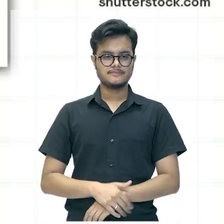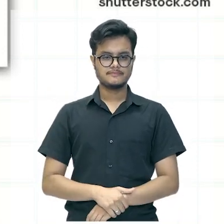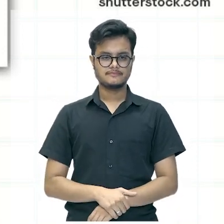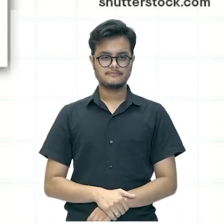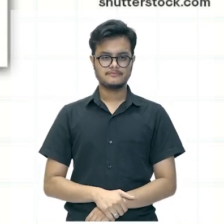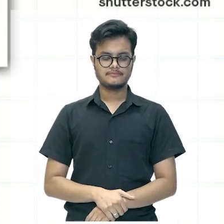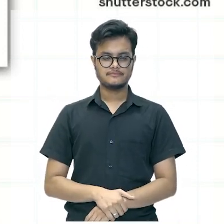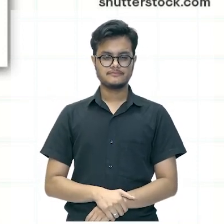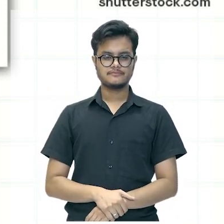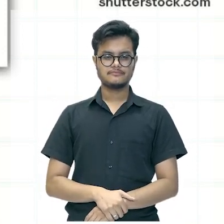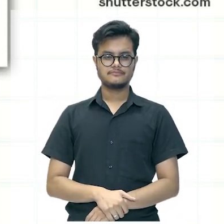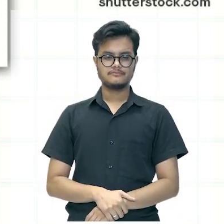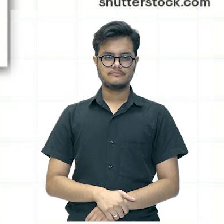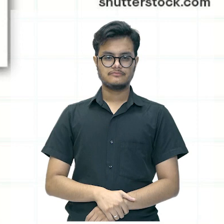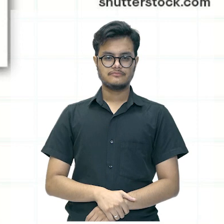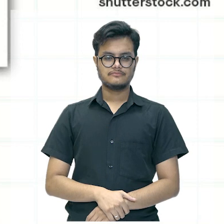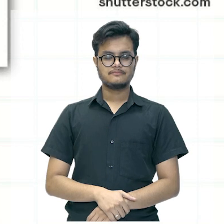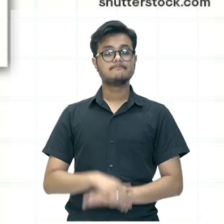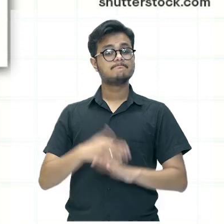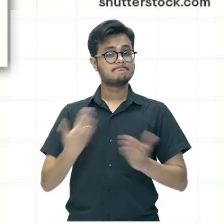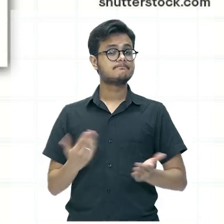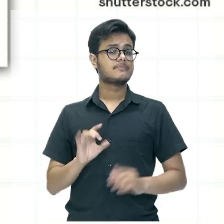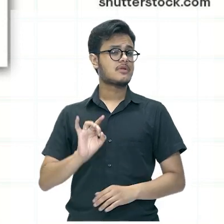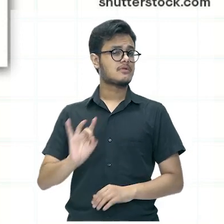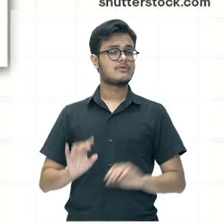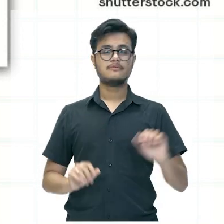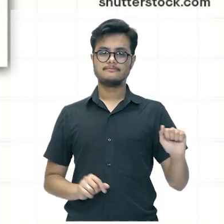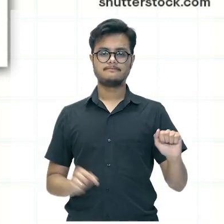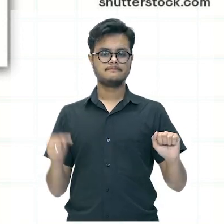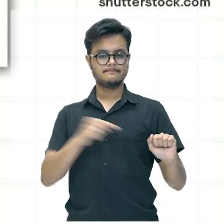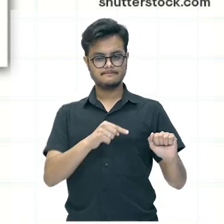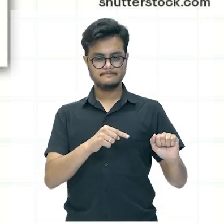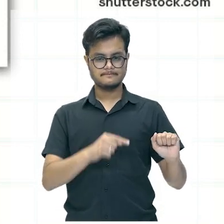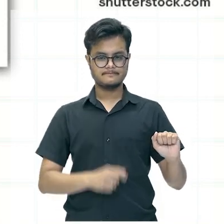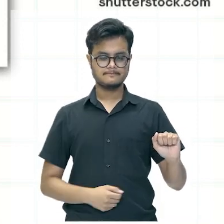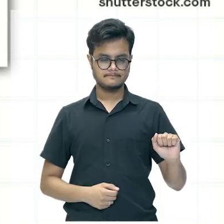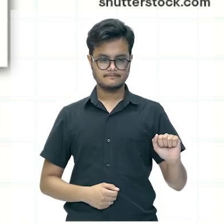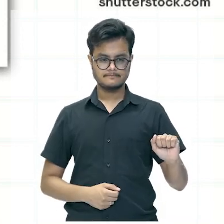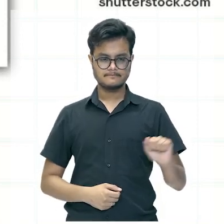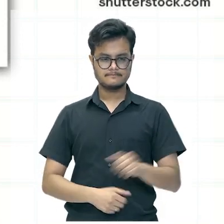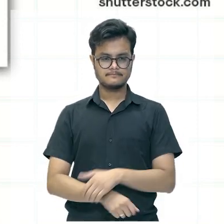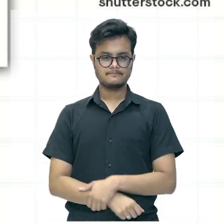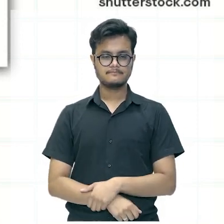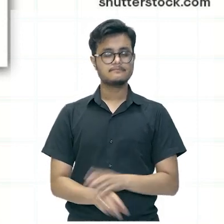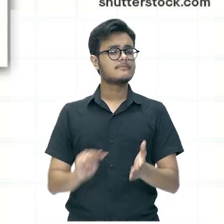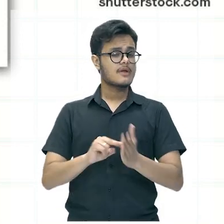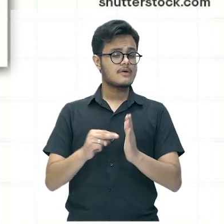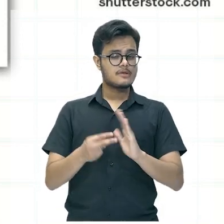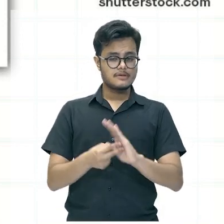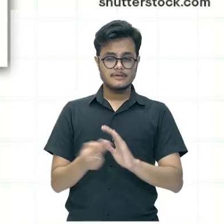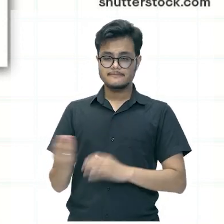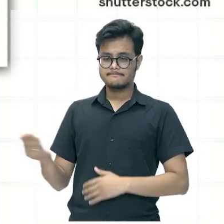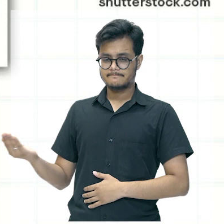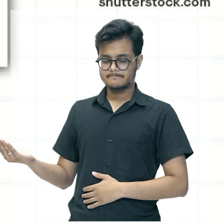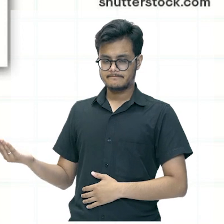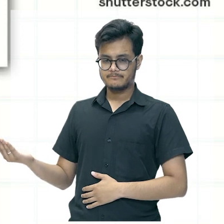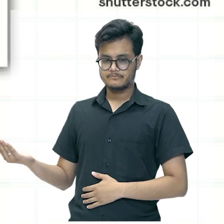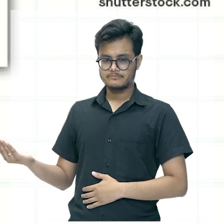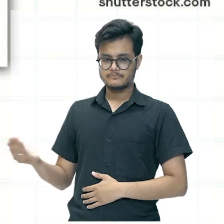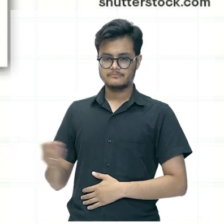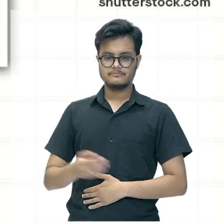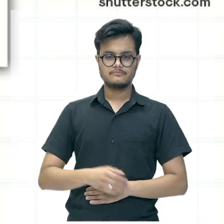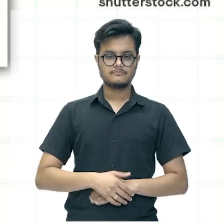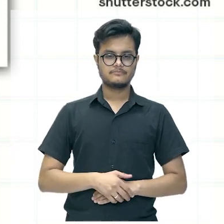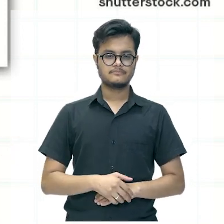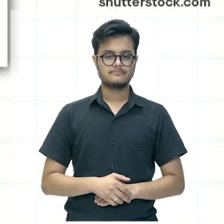teen. Então, a teen é o quê? Um adolescente. A family,